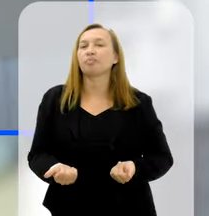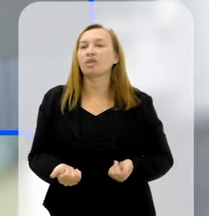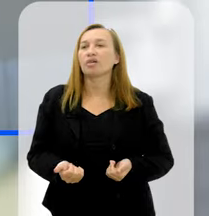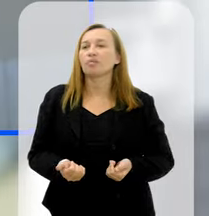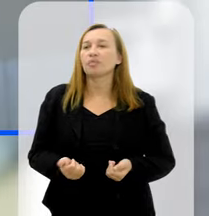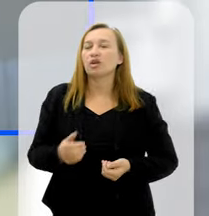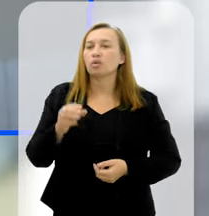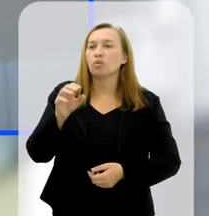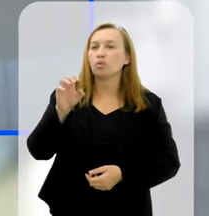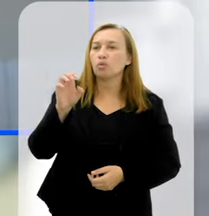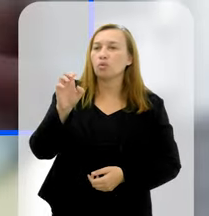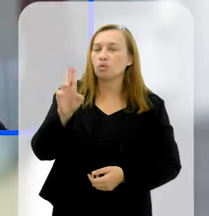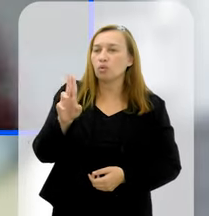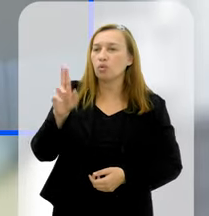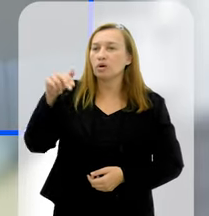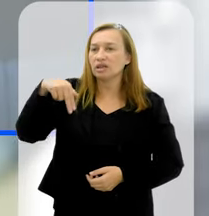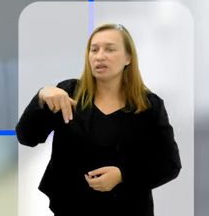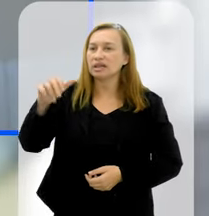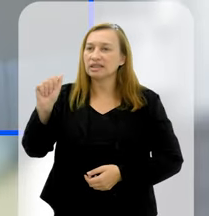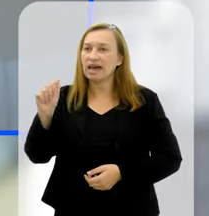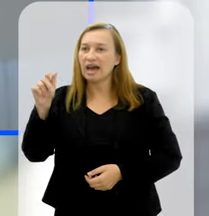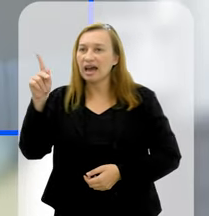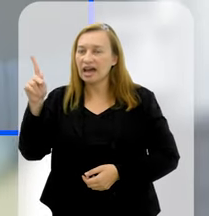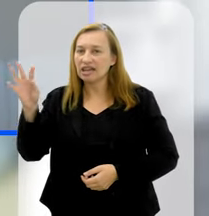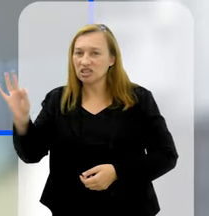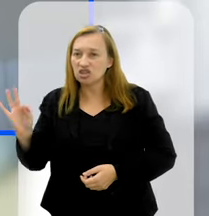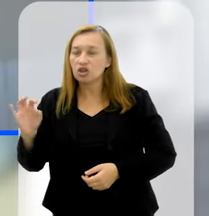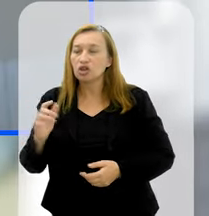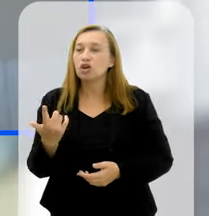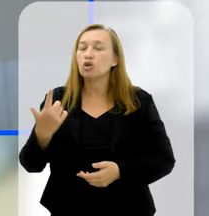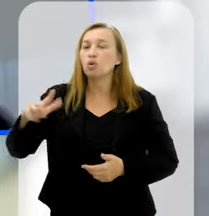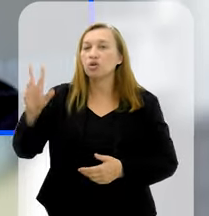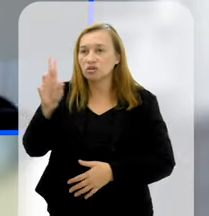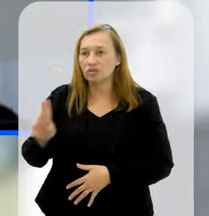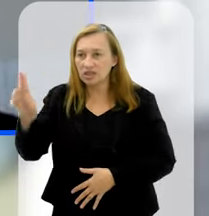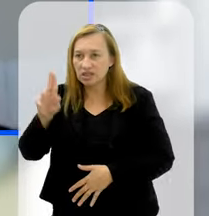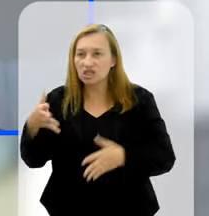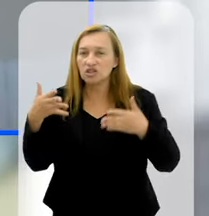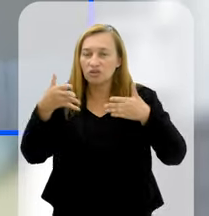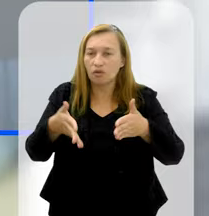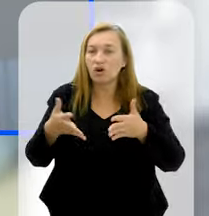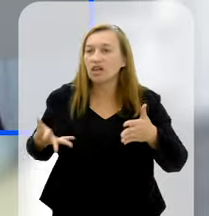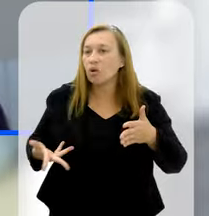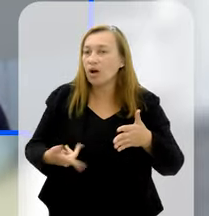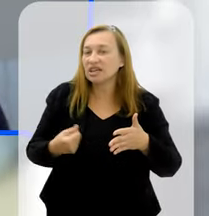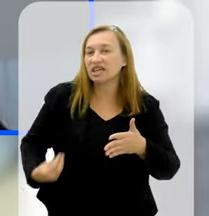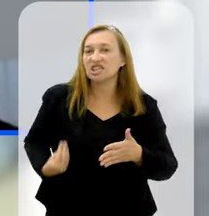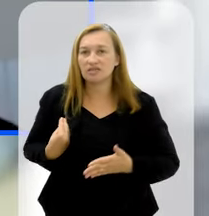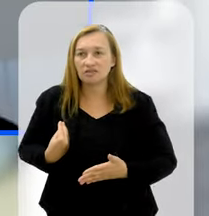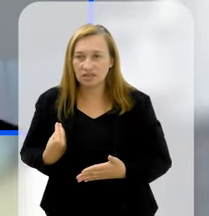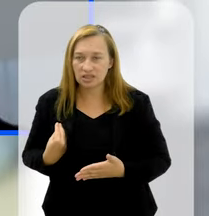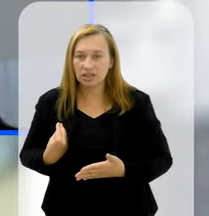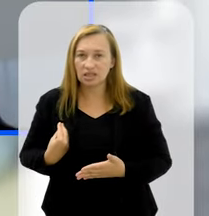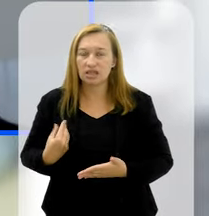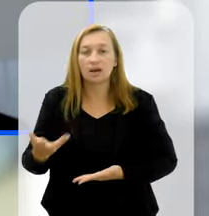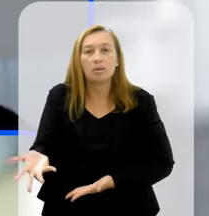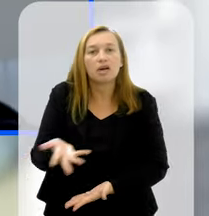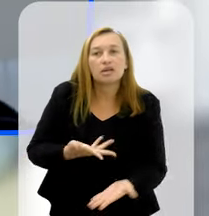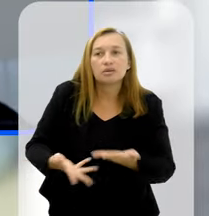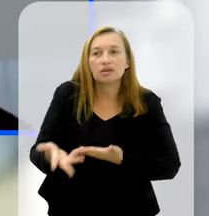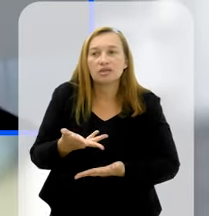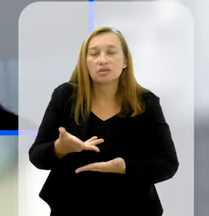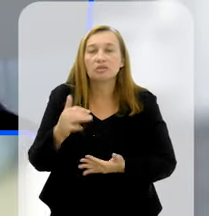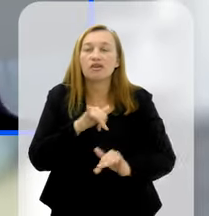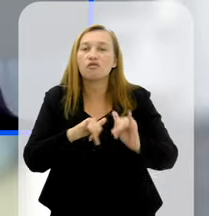programas que a UNAT desenvolveu em outras universidades, a gente foca muito na questão da qualidade de vida, na